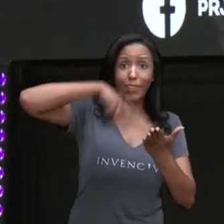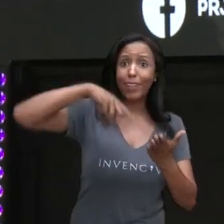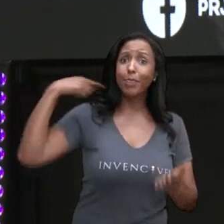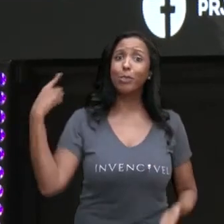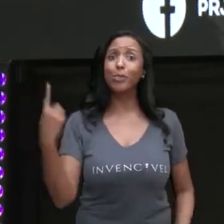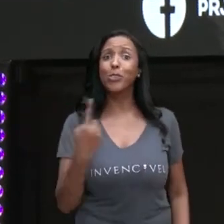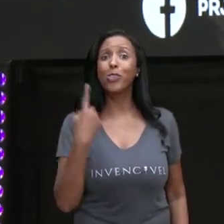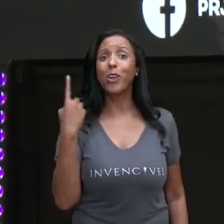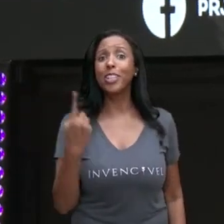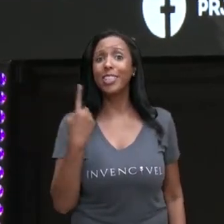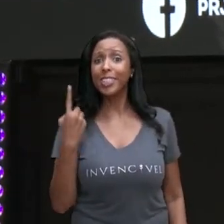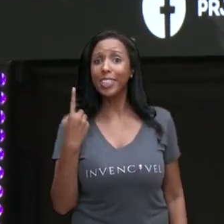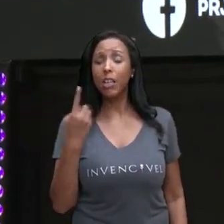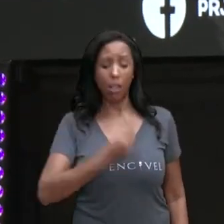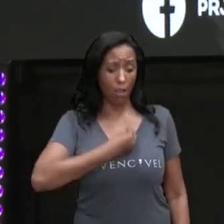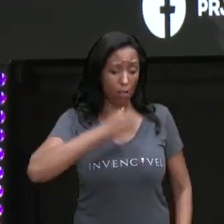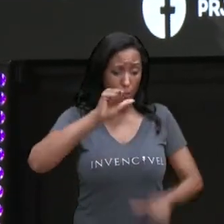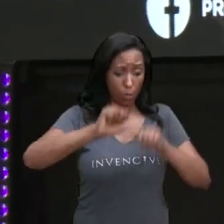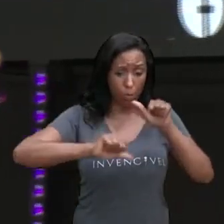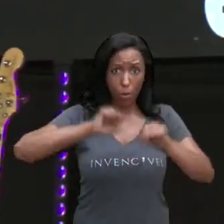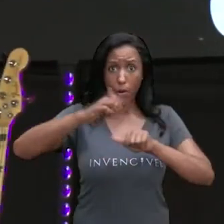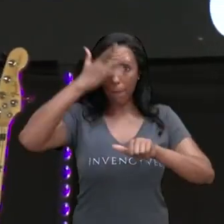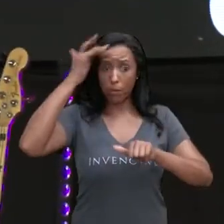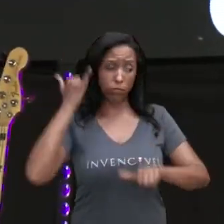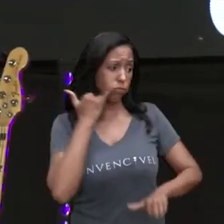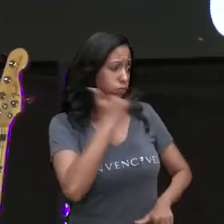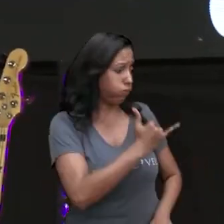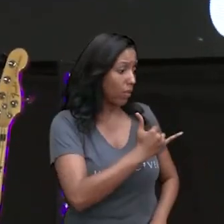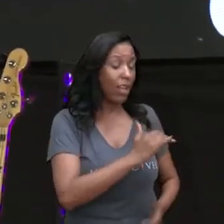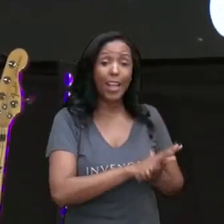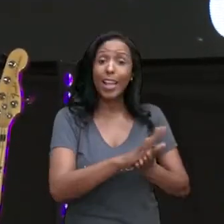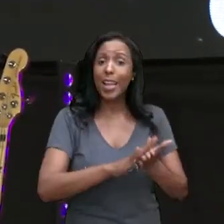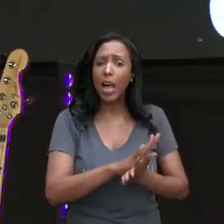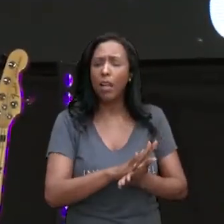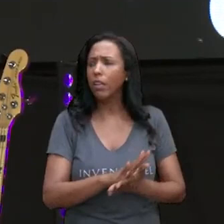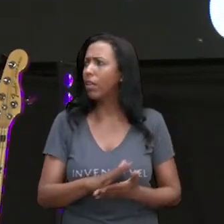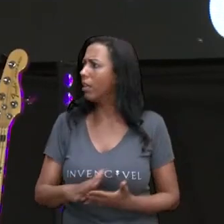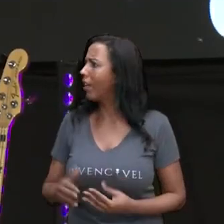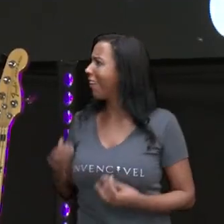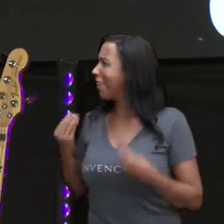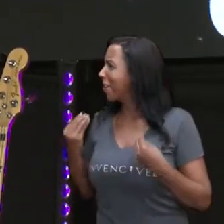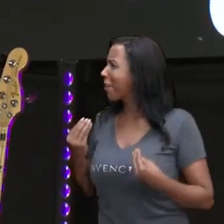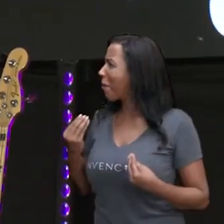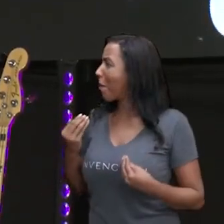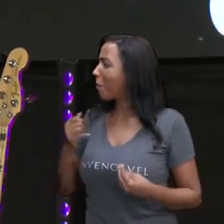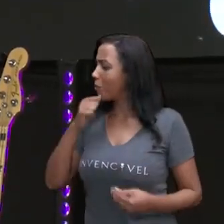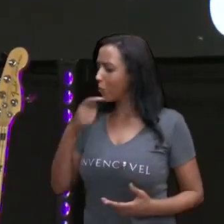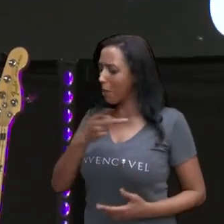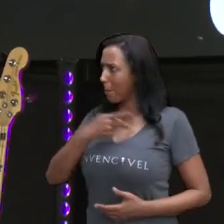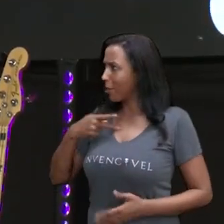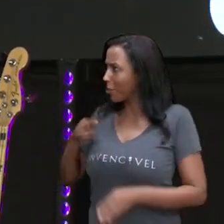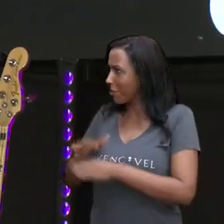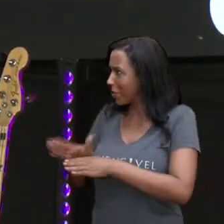vida, sozinho, sem ninguém falar nada, pastor, sem um pastor, sem um amigo, sem ninguém explicar nada, nada, só a